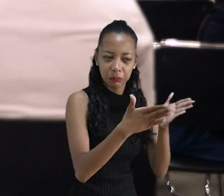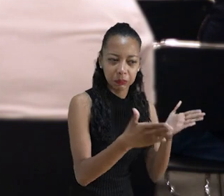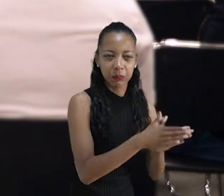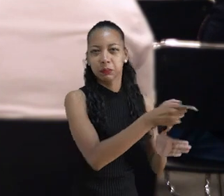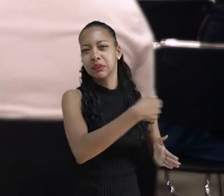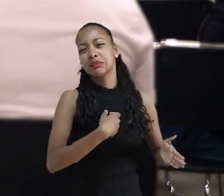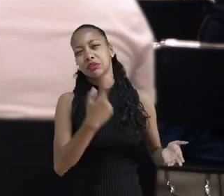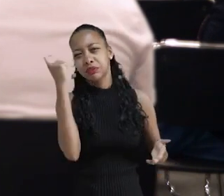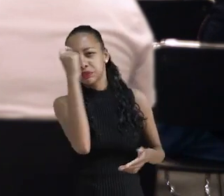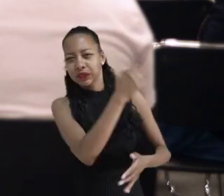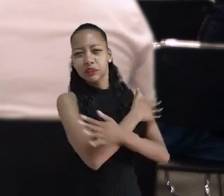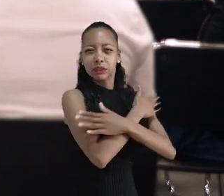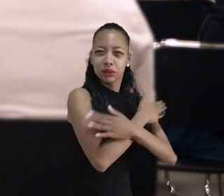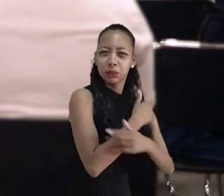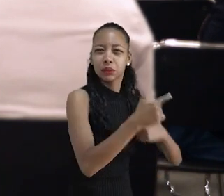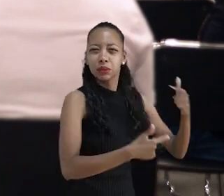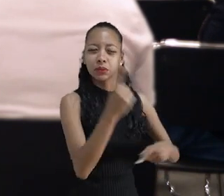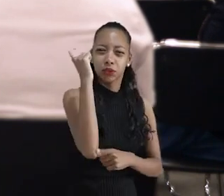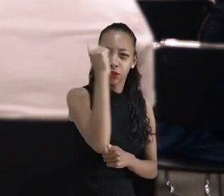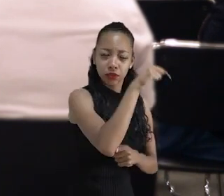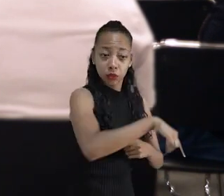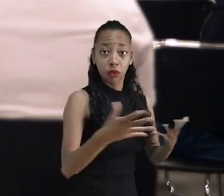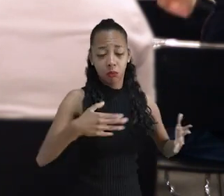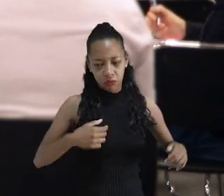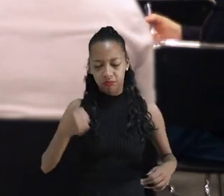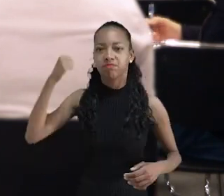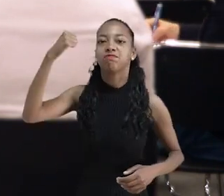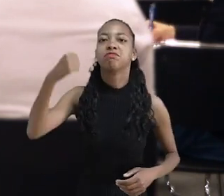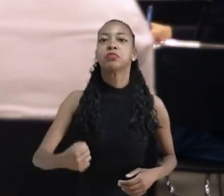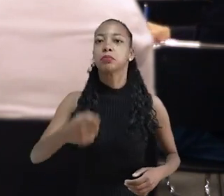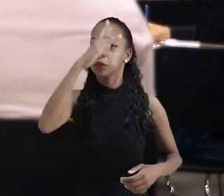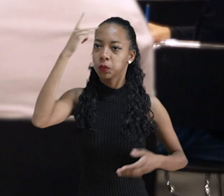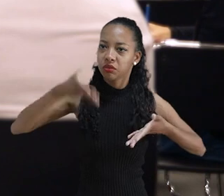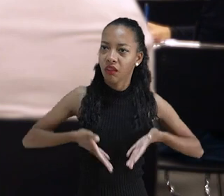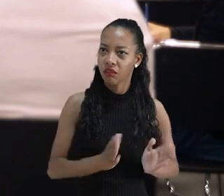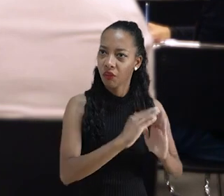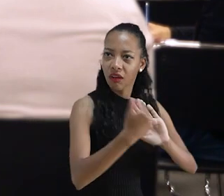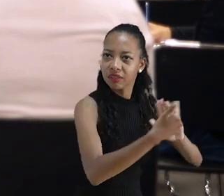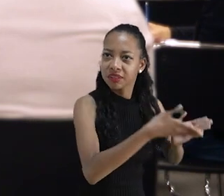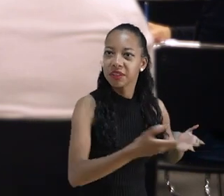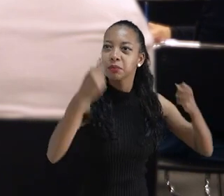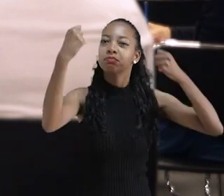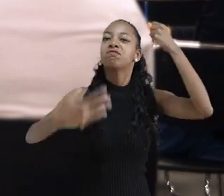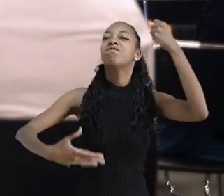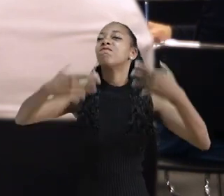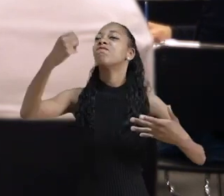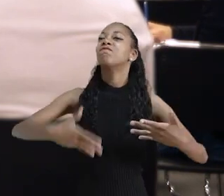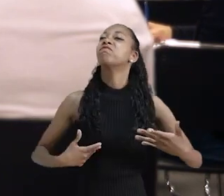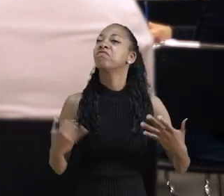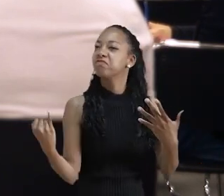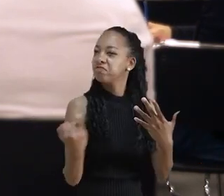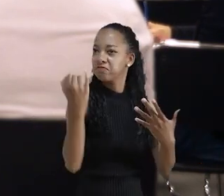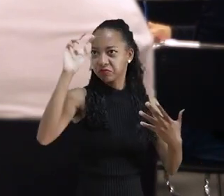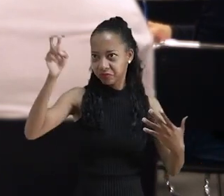doar sangue e empregos mal pagos chega para falar de suas potências e sabedorias do fazer muito com pouco do pensar muito para não